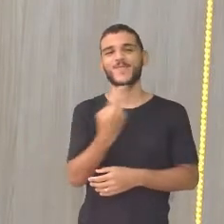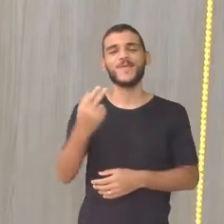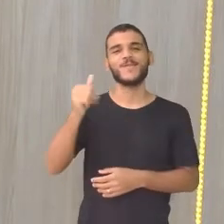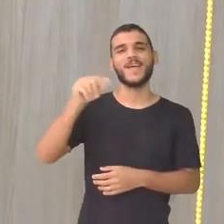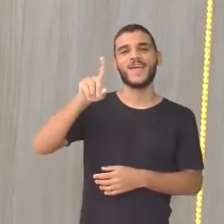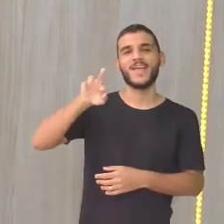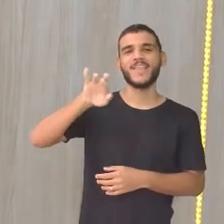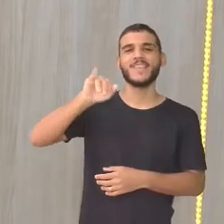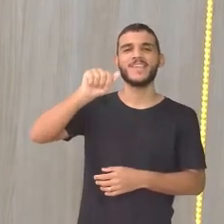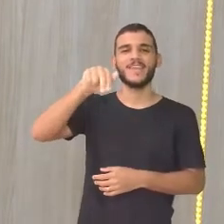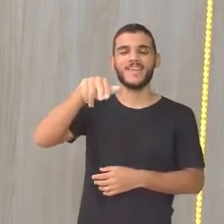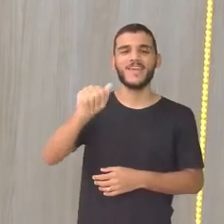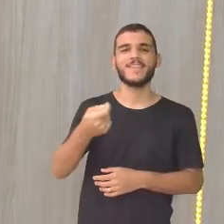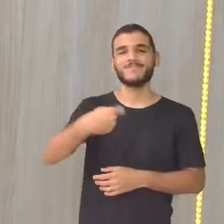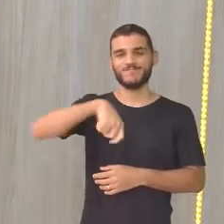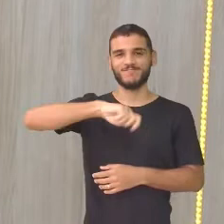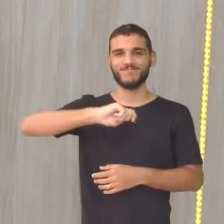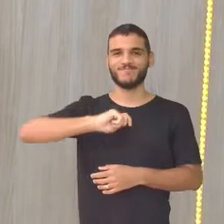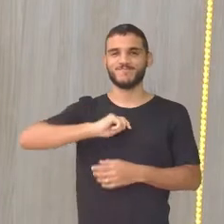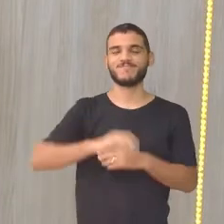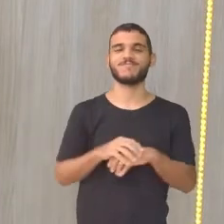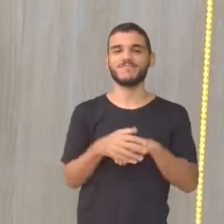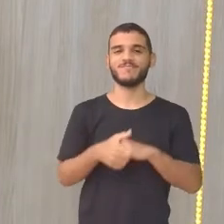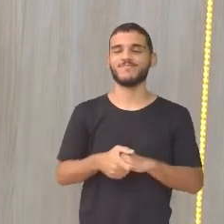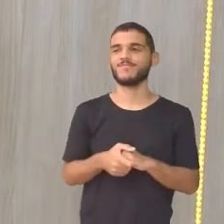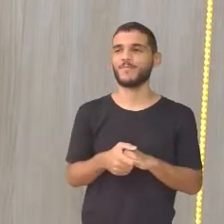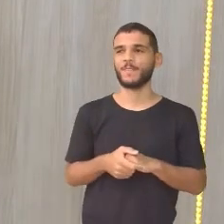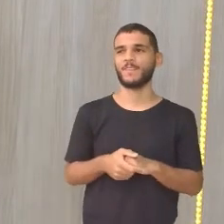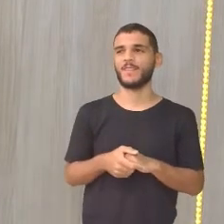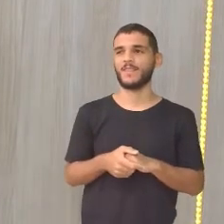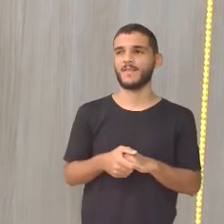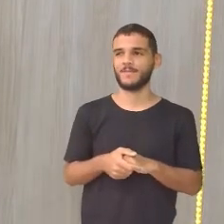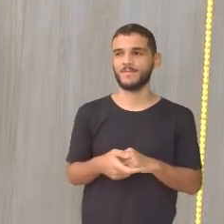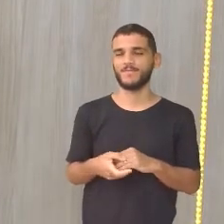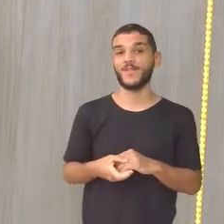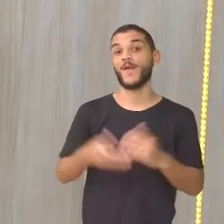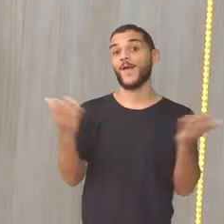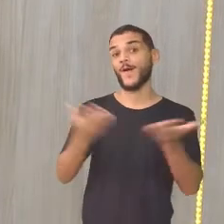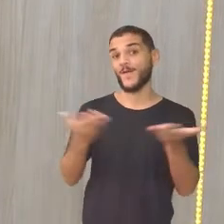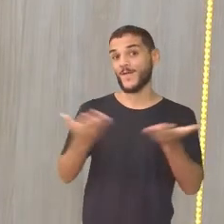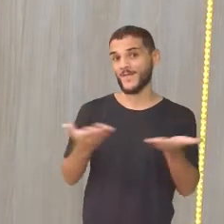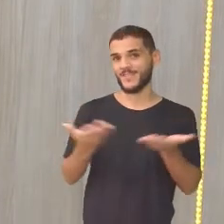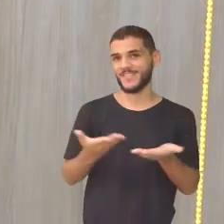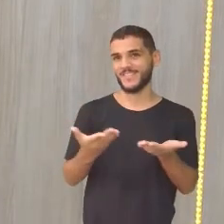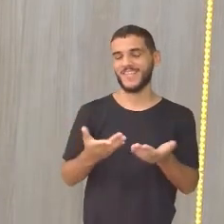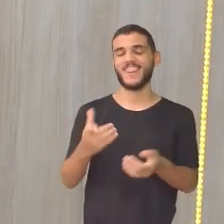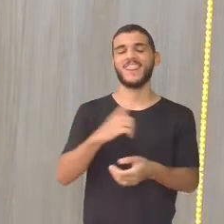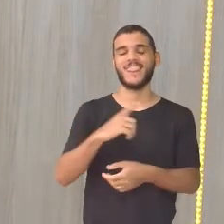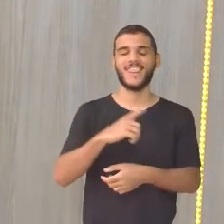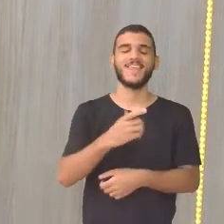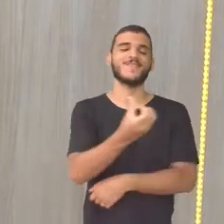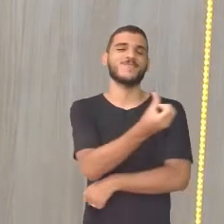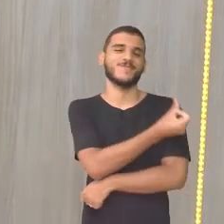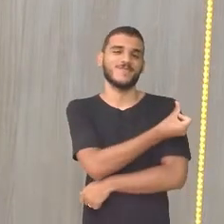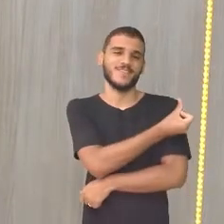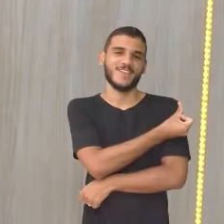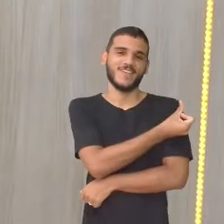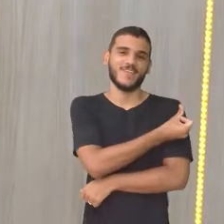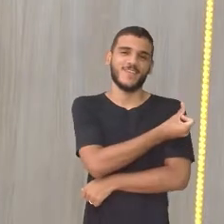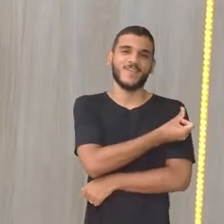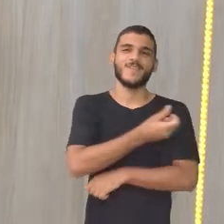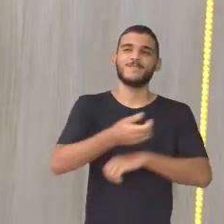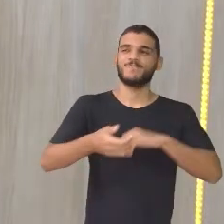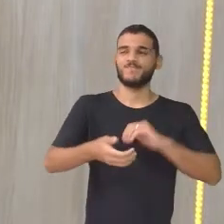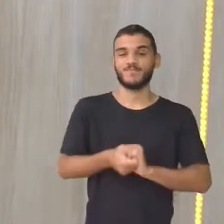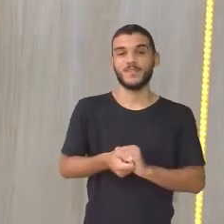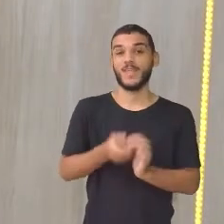Maria, este é o meu sinal e estamos aqui com o sexto ano e, como